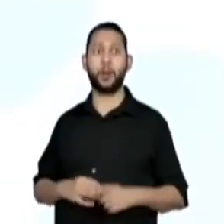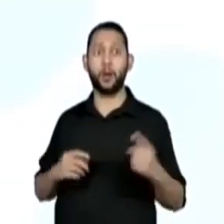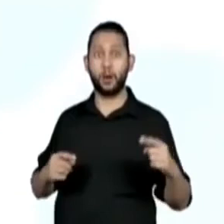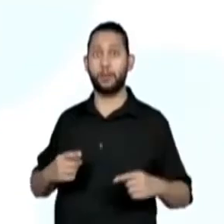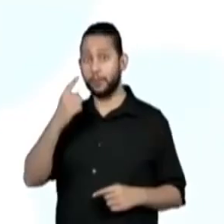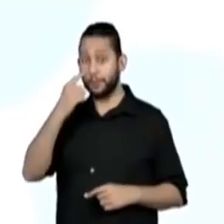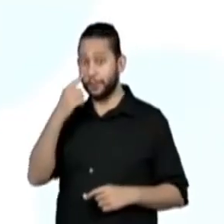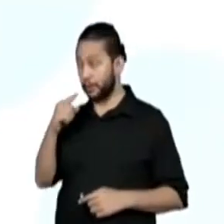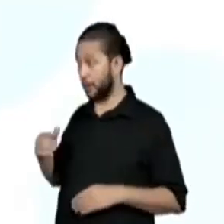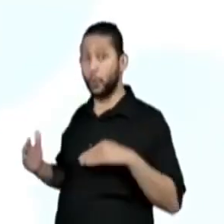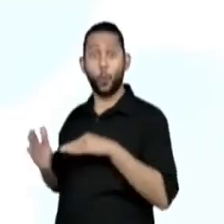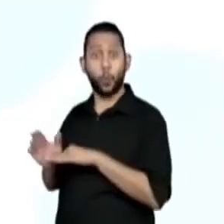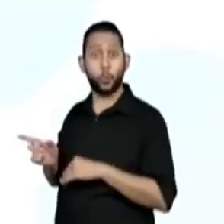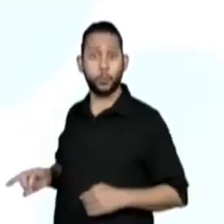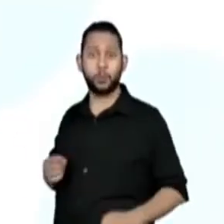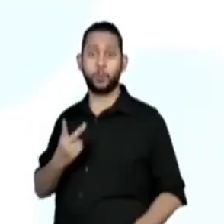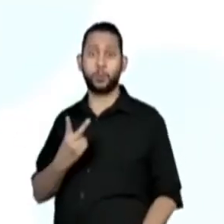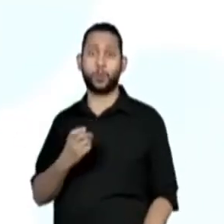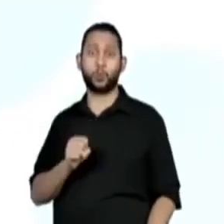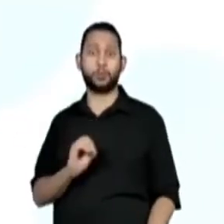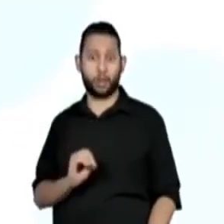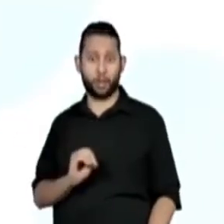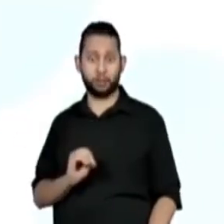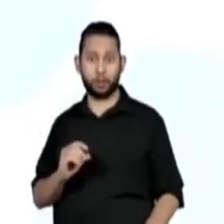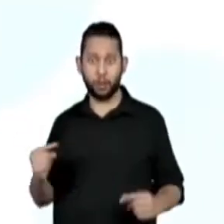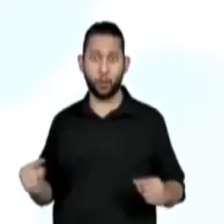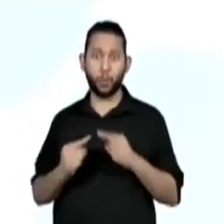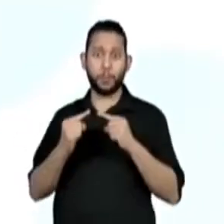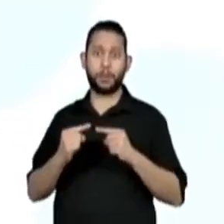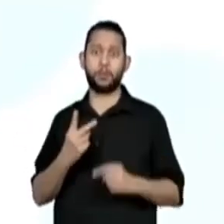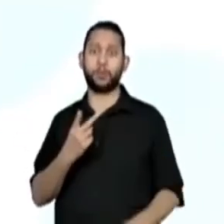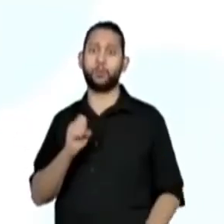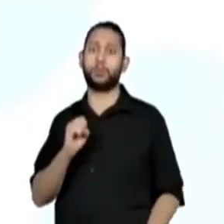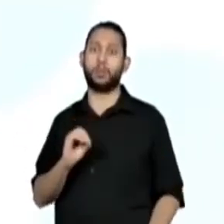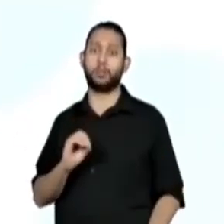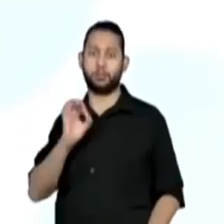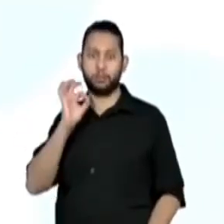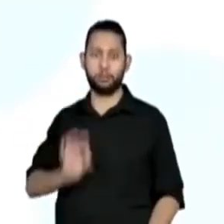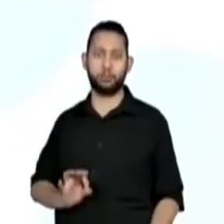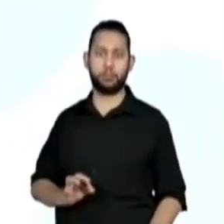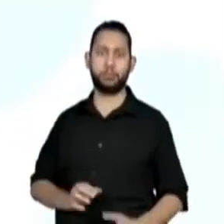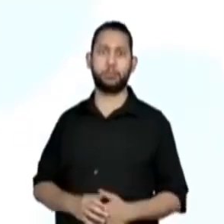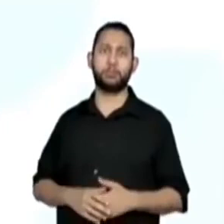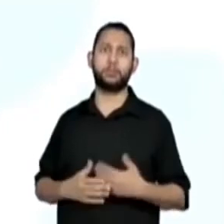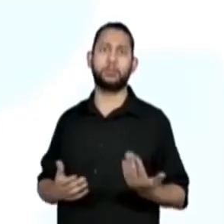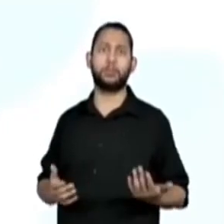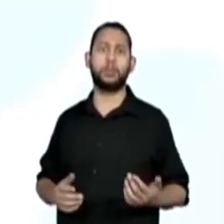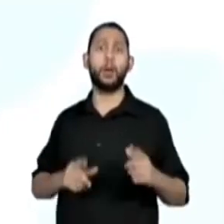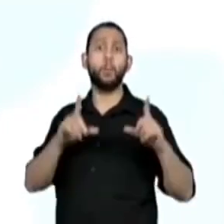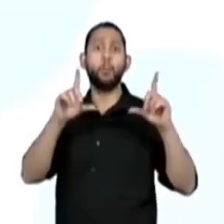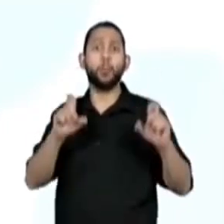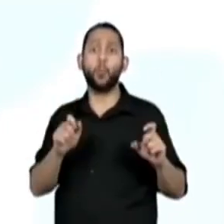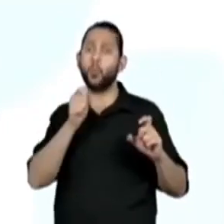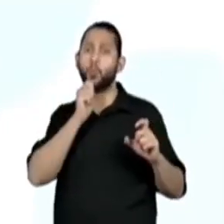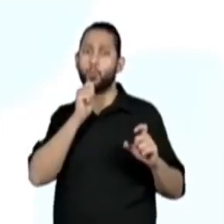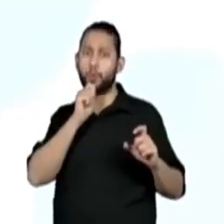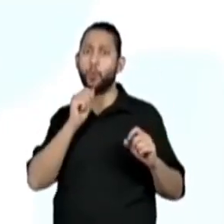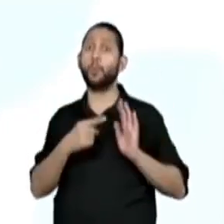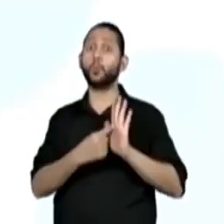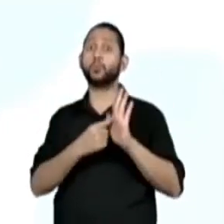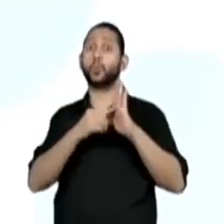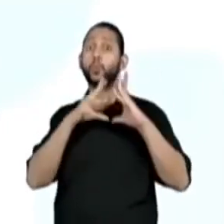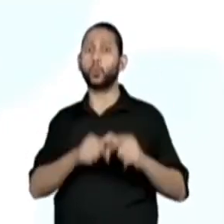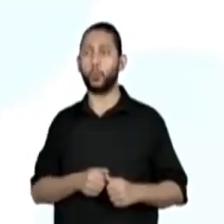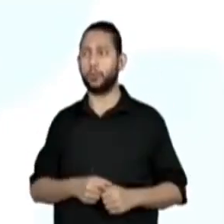a de baixo aqui 280 fiz a setinha mesmo resultado da de cima não dá o presente ainda não tem mais espera juntar